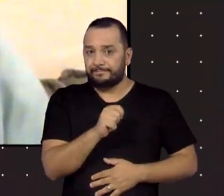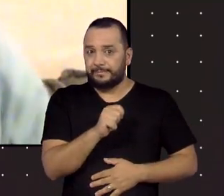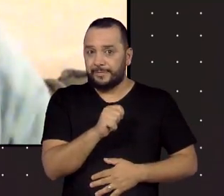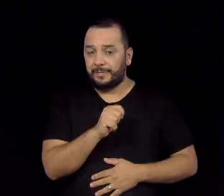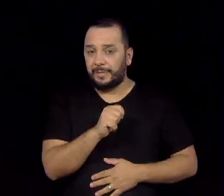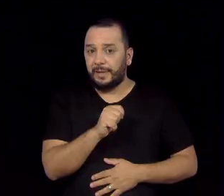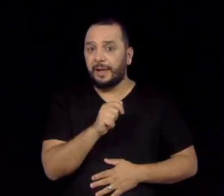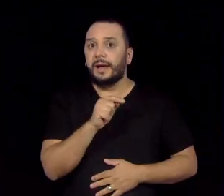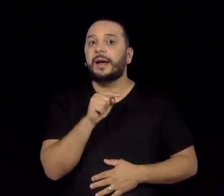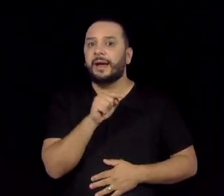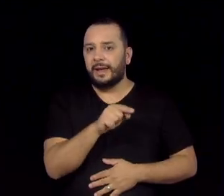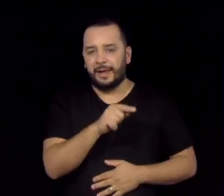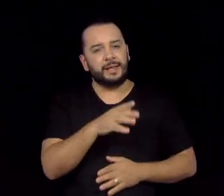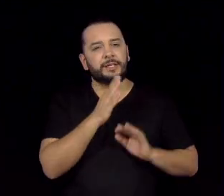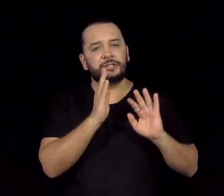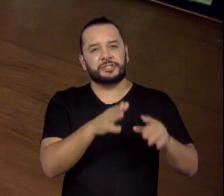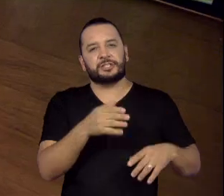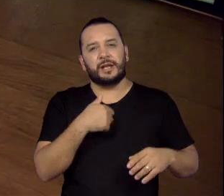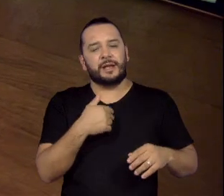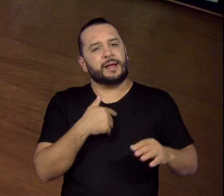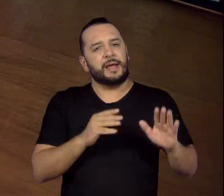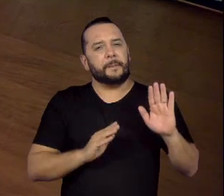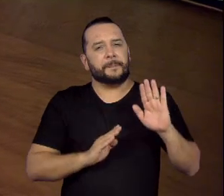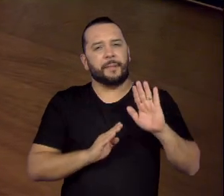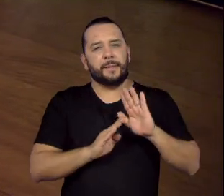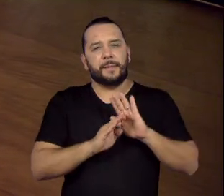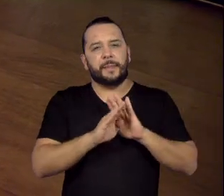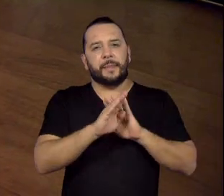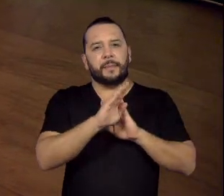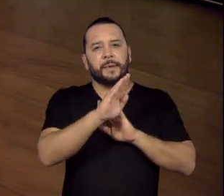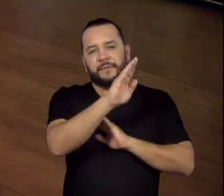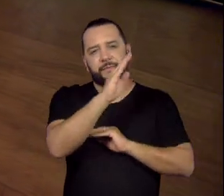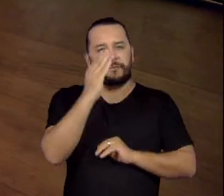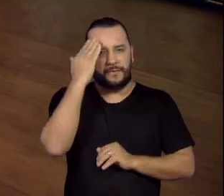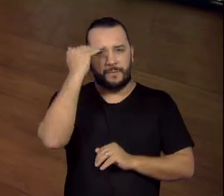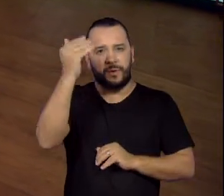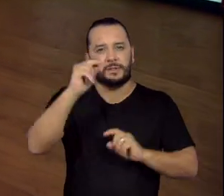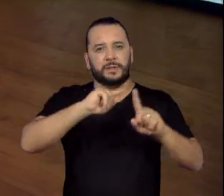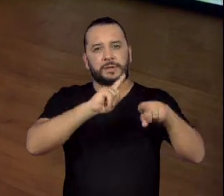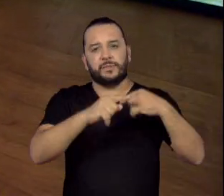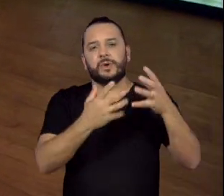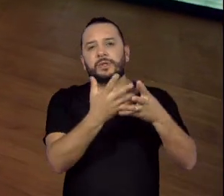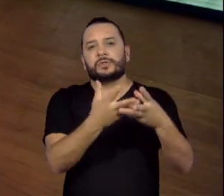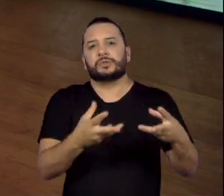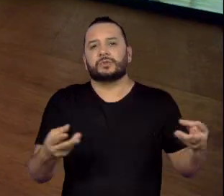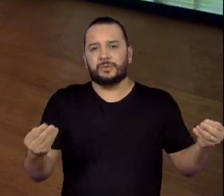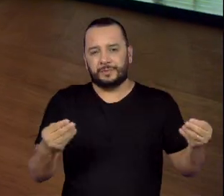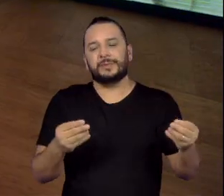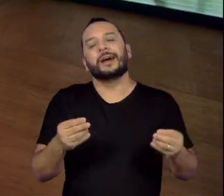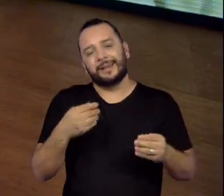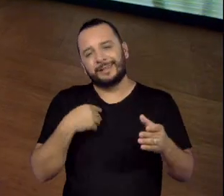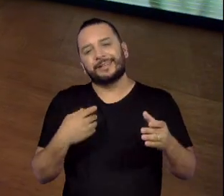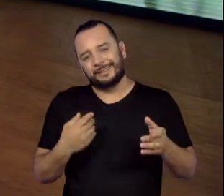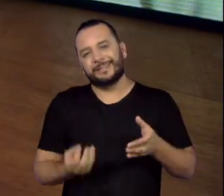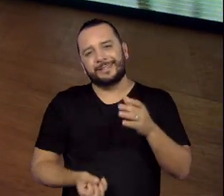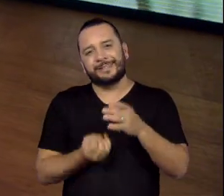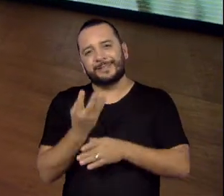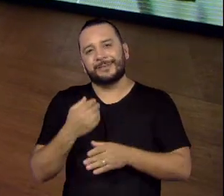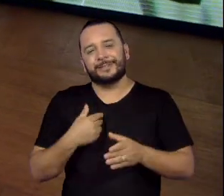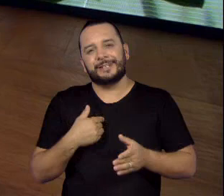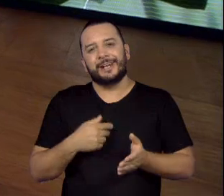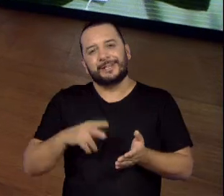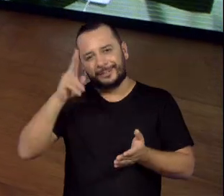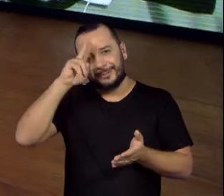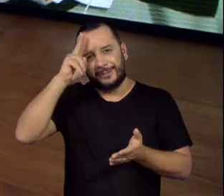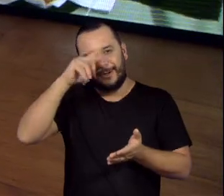vai ao auge da carreira e depois desaparece. E isso acabou virando um romance. É um